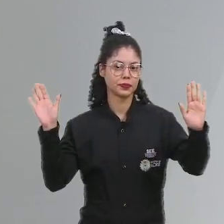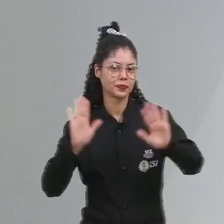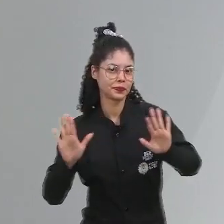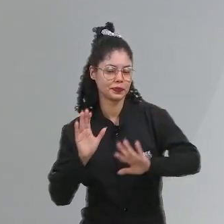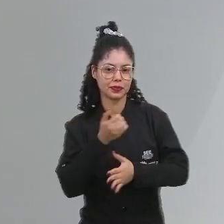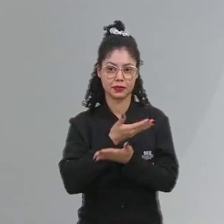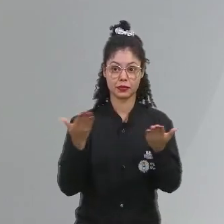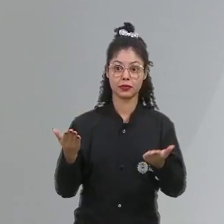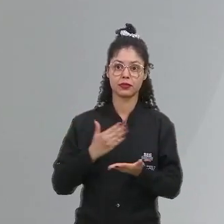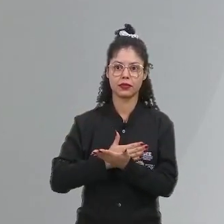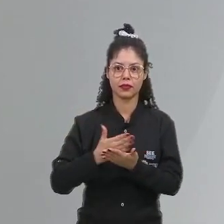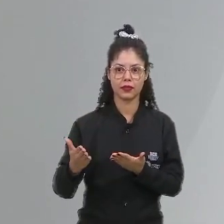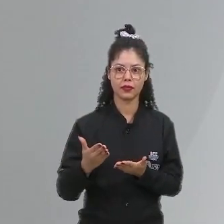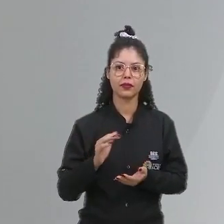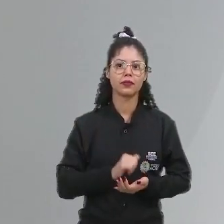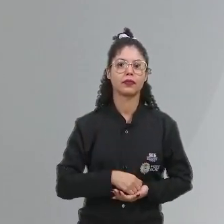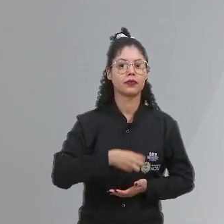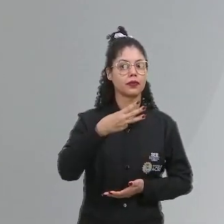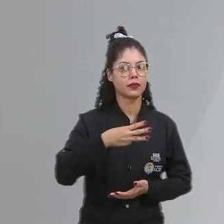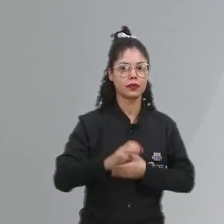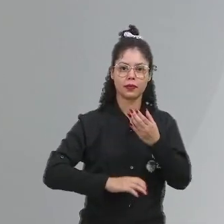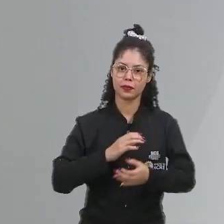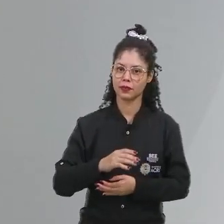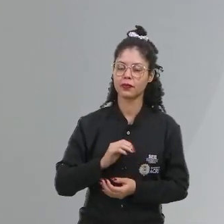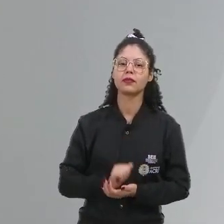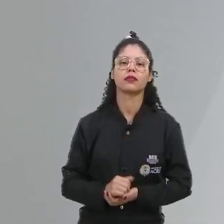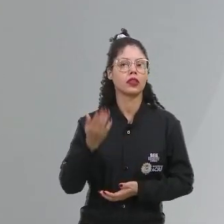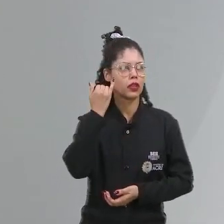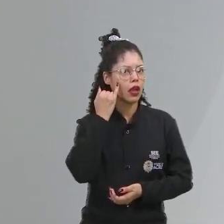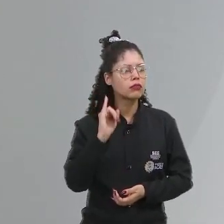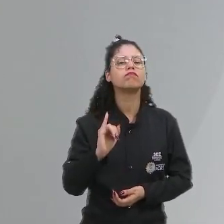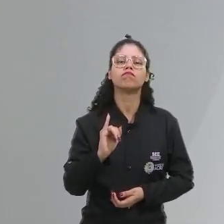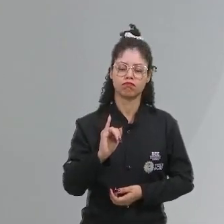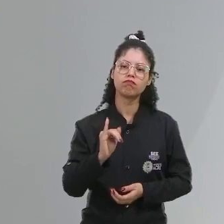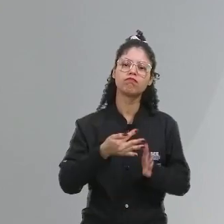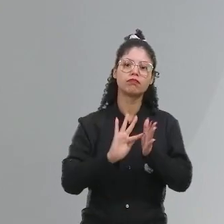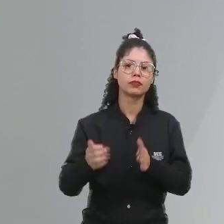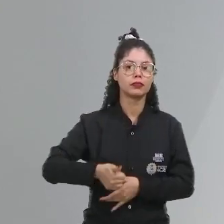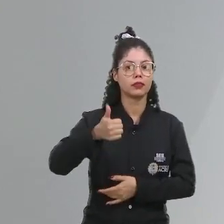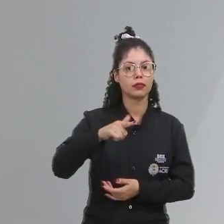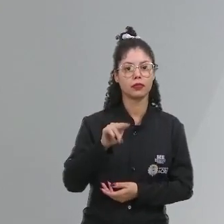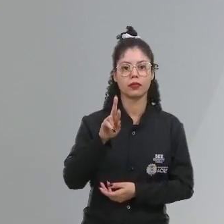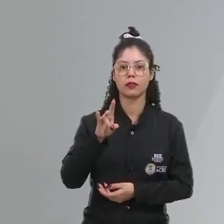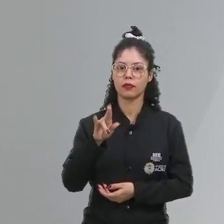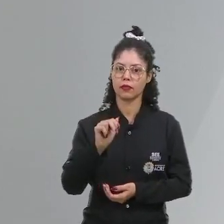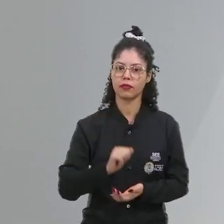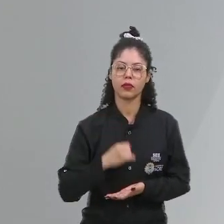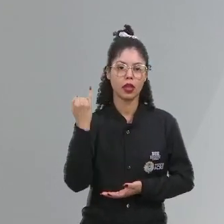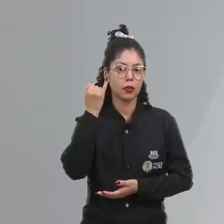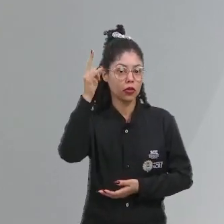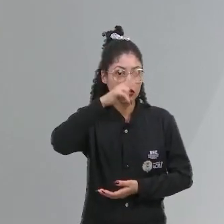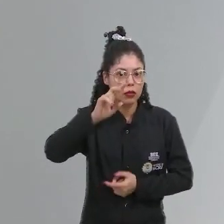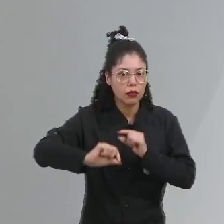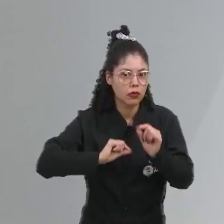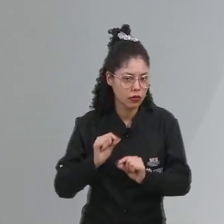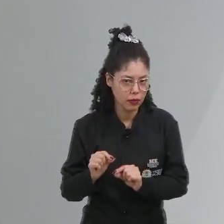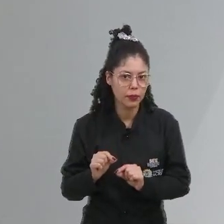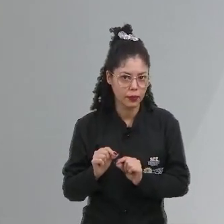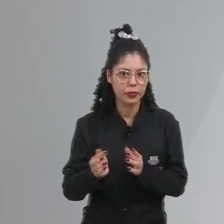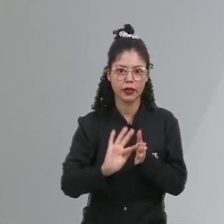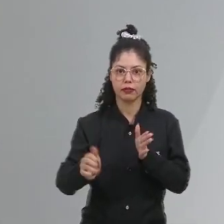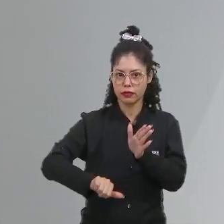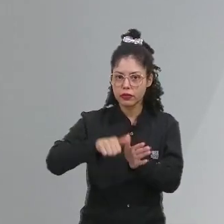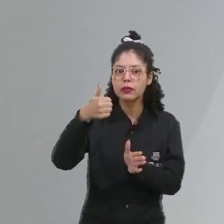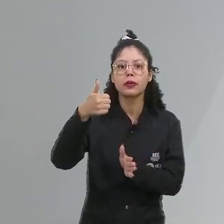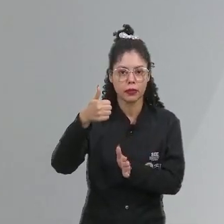Olá pessoal, hoje a gente vai iniciar o ciclo 3 utilizando a ideia de função do primeiro grau. É importante vocês entenderem que a função de